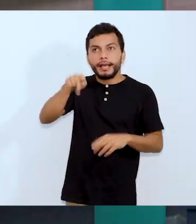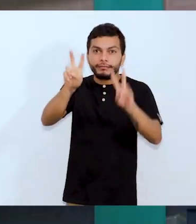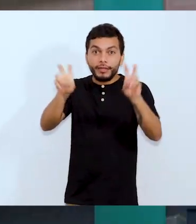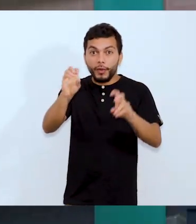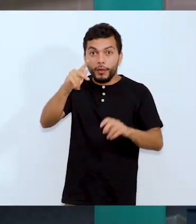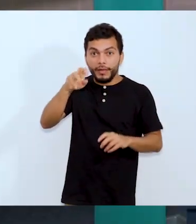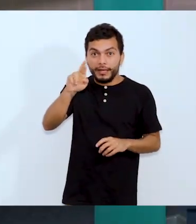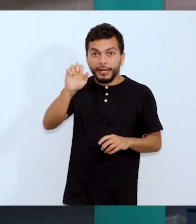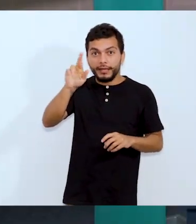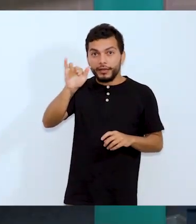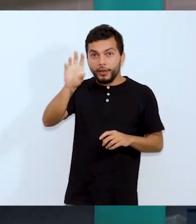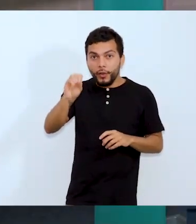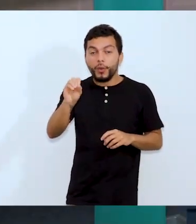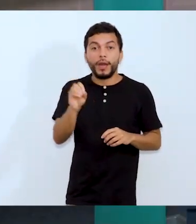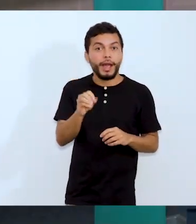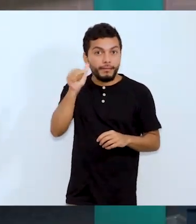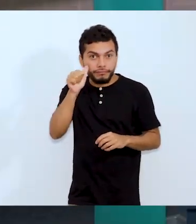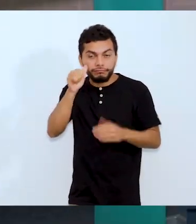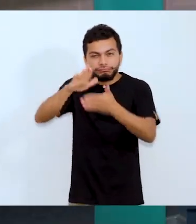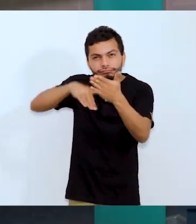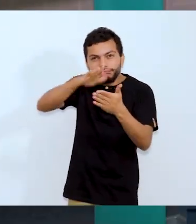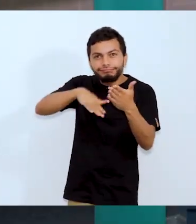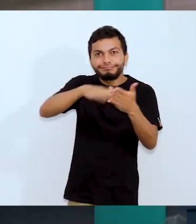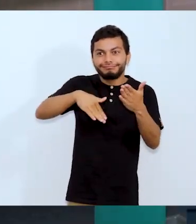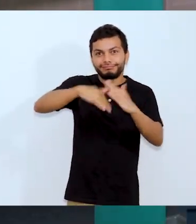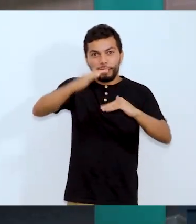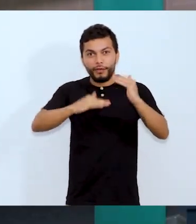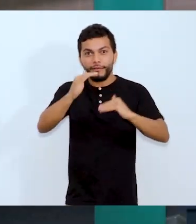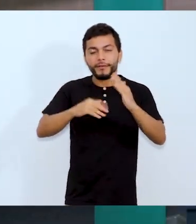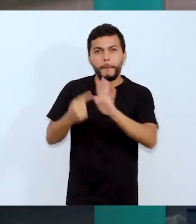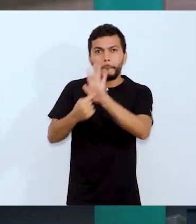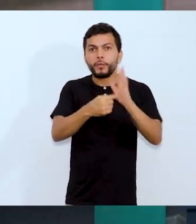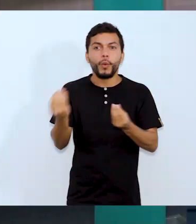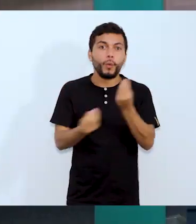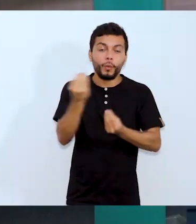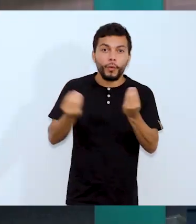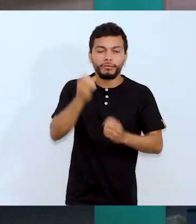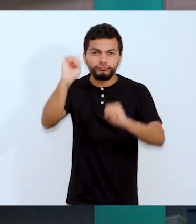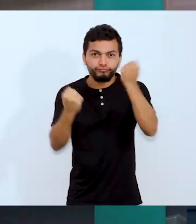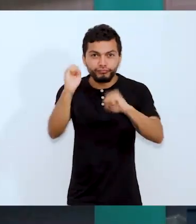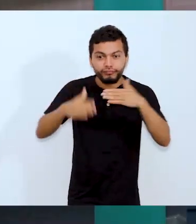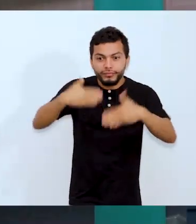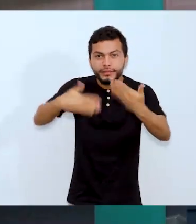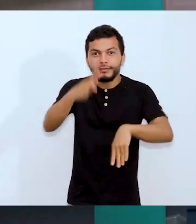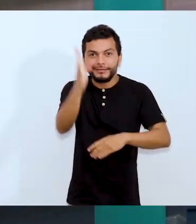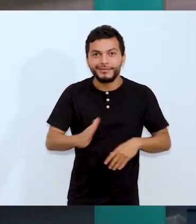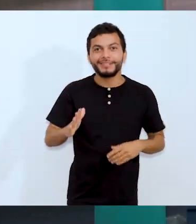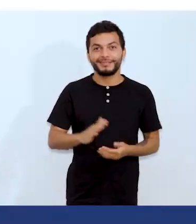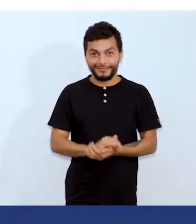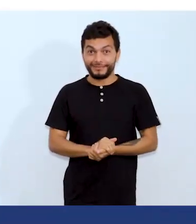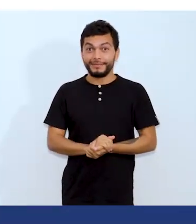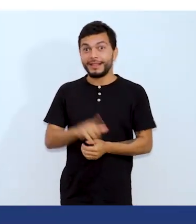Tarsila do Amaral reflete muito sabiamente o processo de industrialização do Brasil. Nós vemos aí atrás